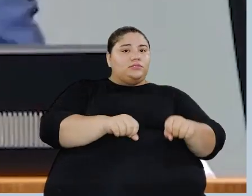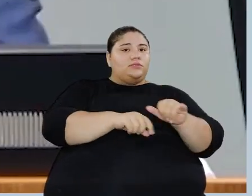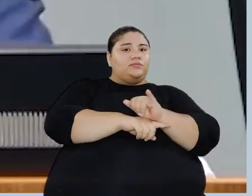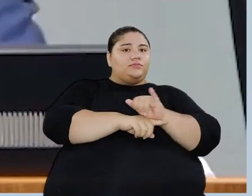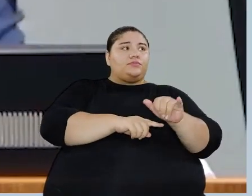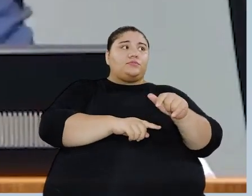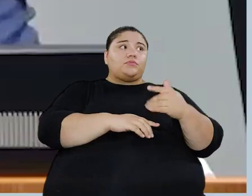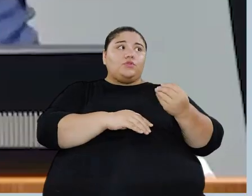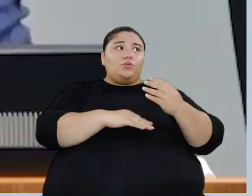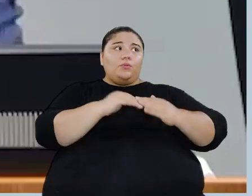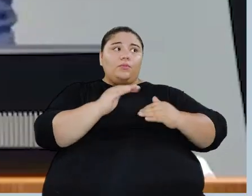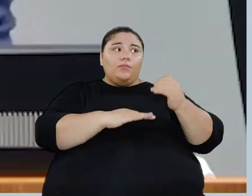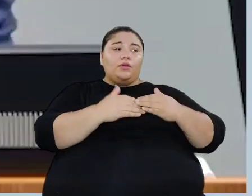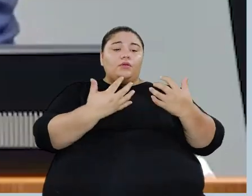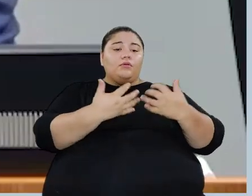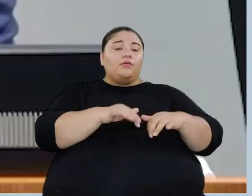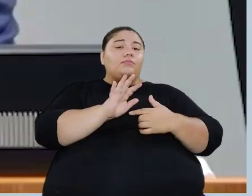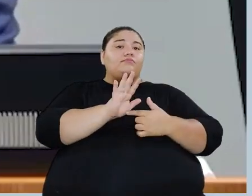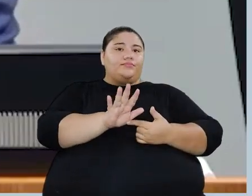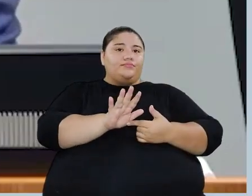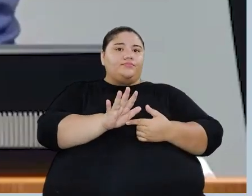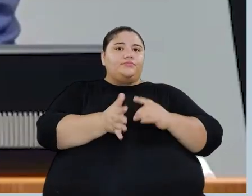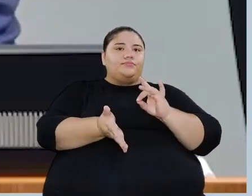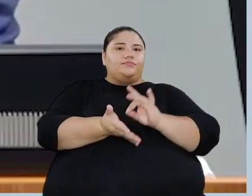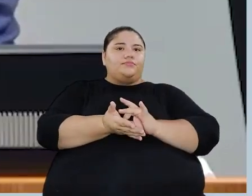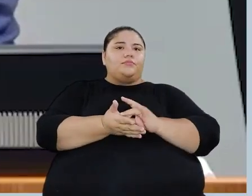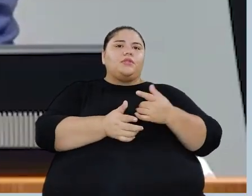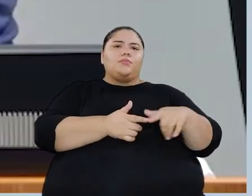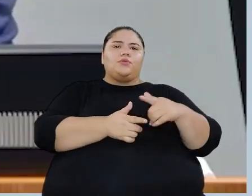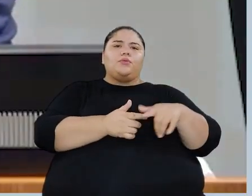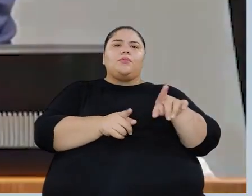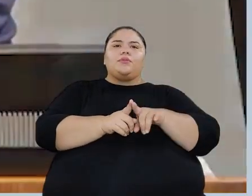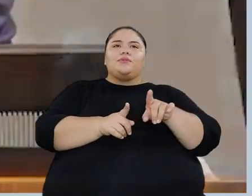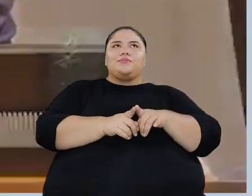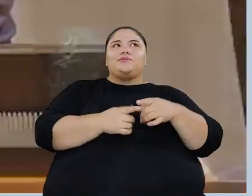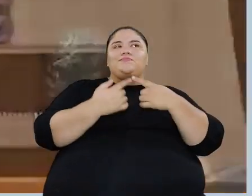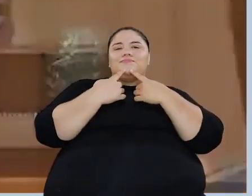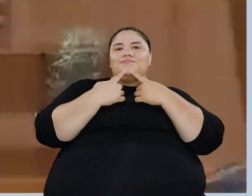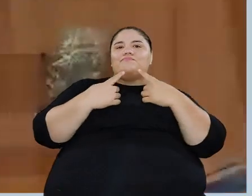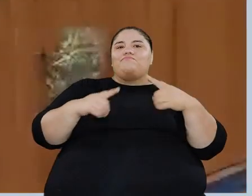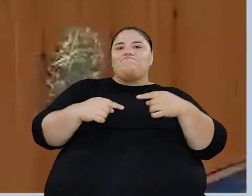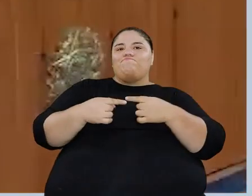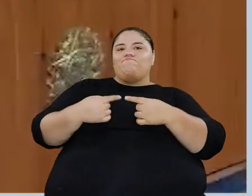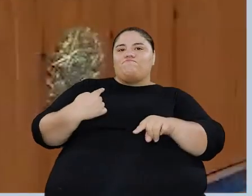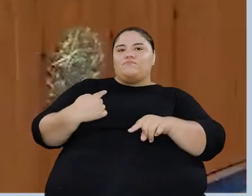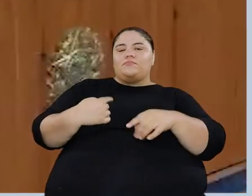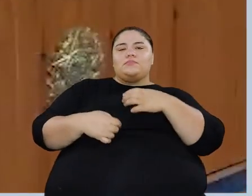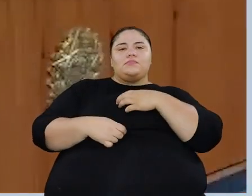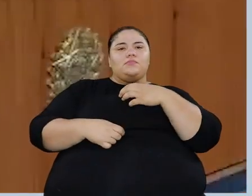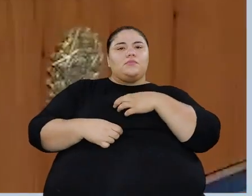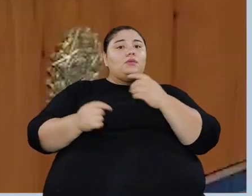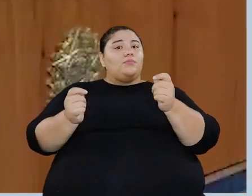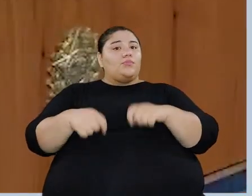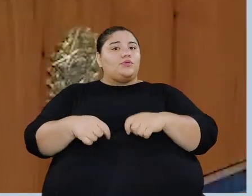e como isso, na prática, vai se revelar eficiente. Não, e tem um outro problema, é a utilização indevida, no seguinte